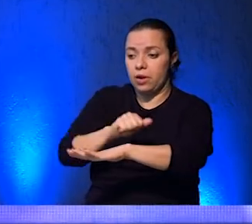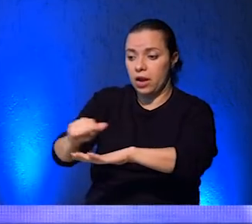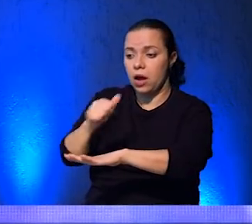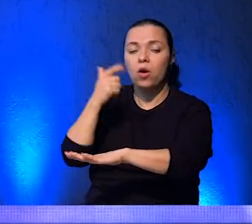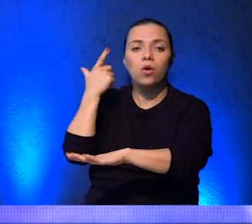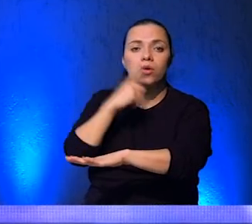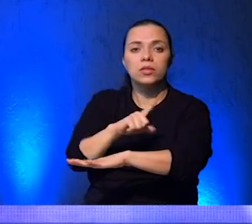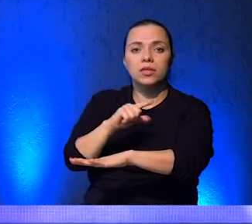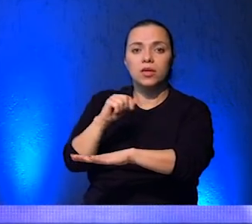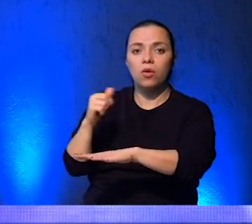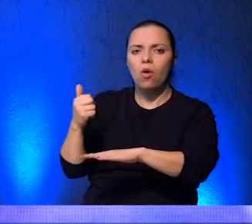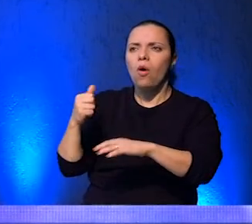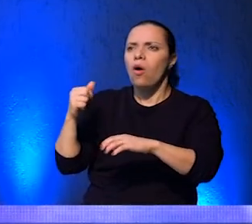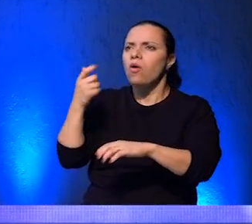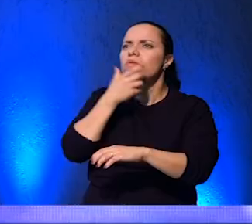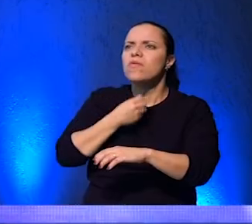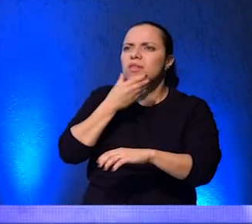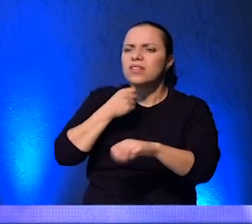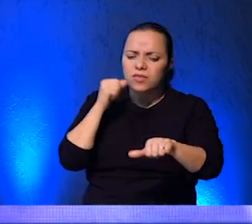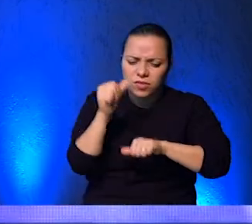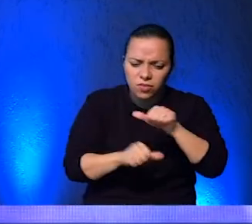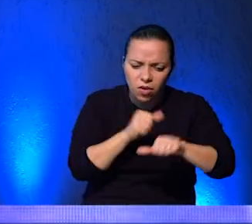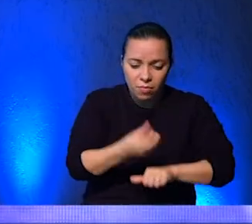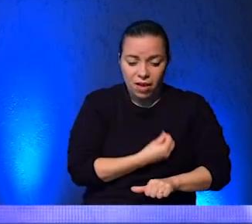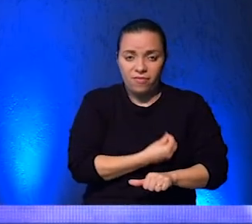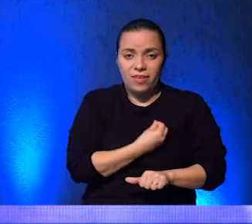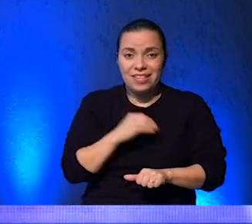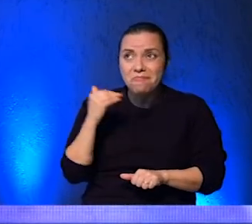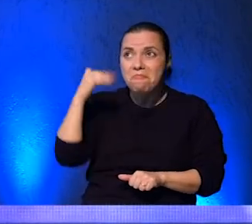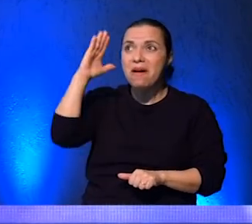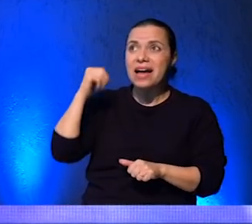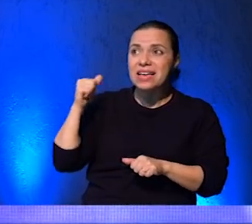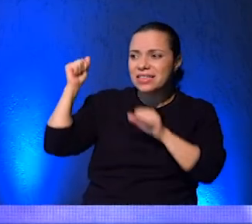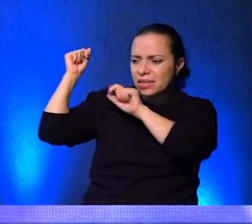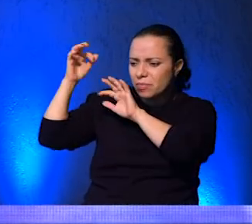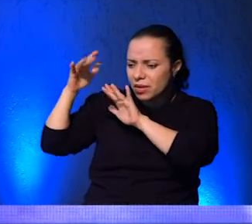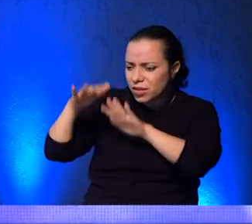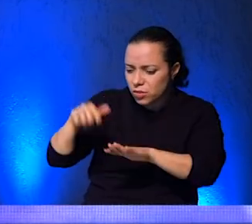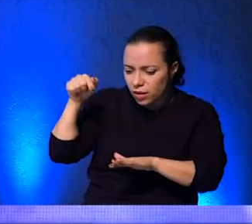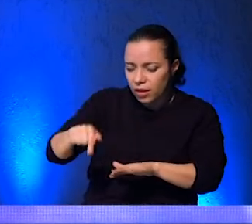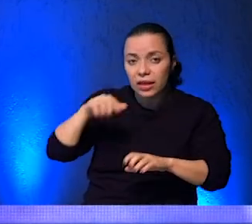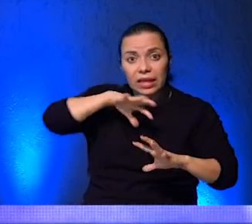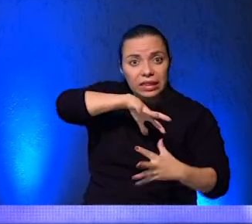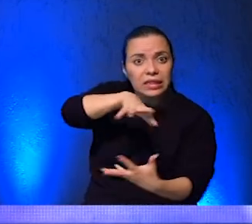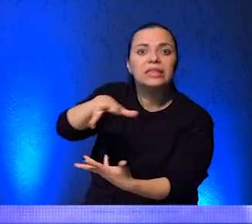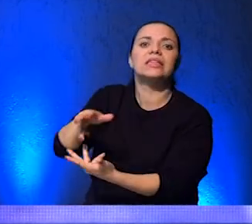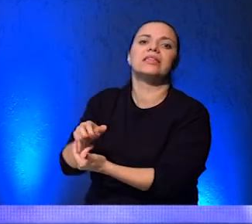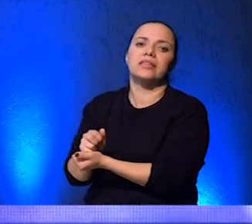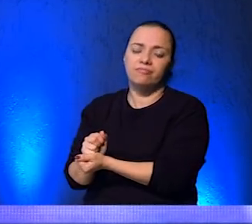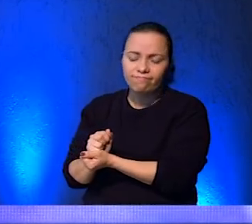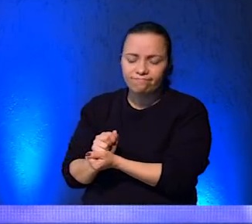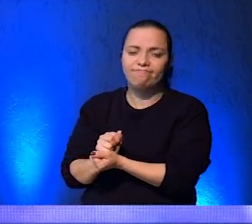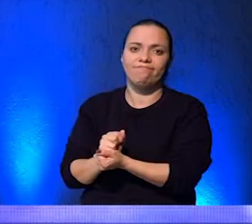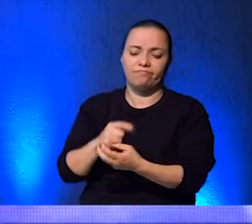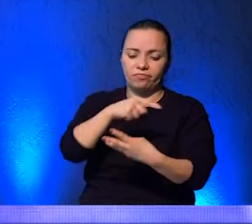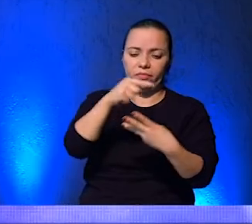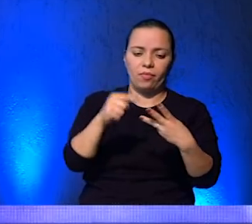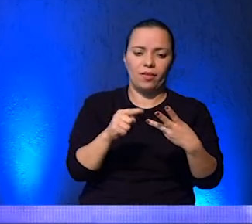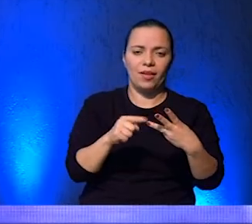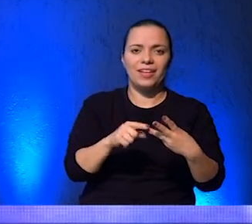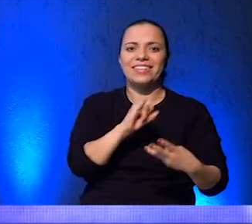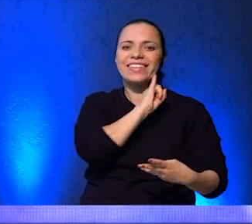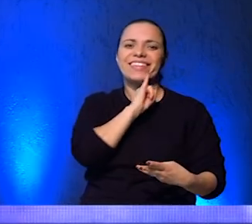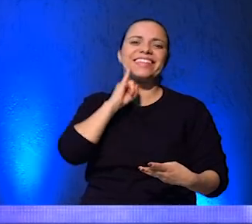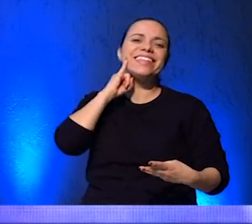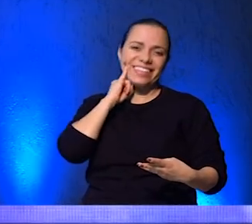homem mais abençoado dessa terra porque ele acreditou em deus no meio da luta eu fiquei mais isaac